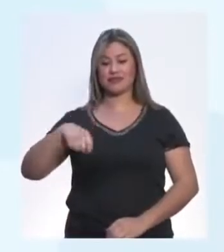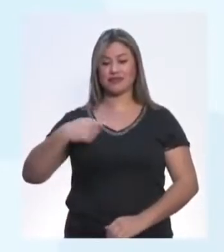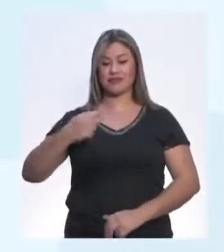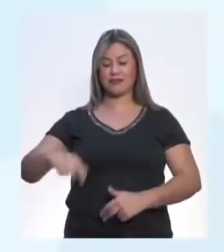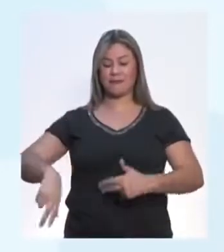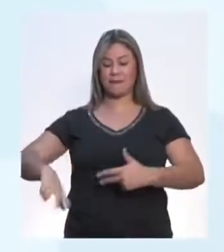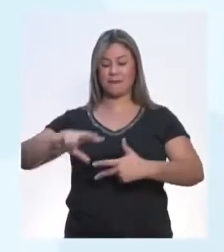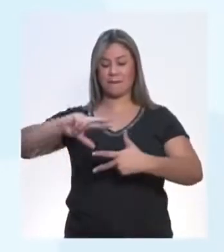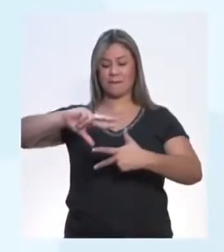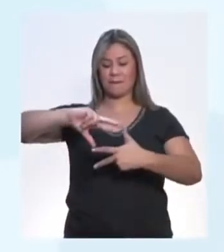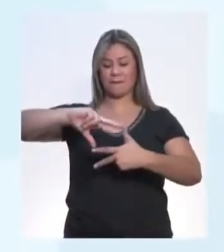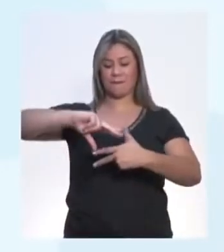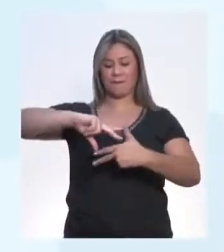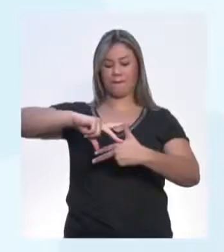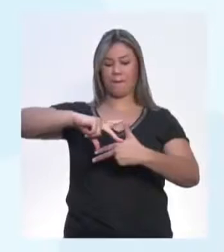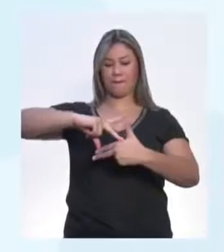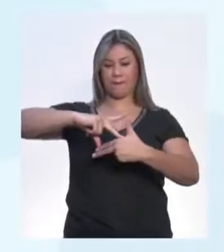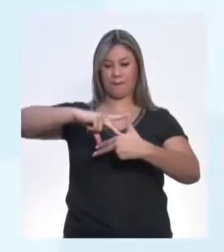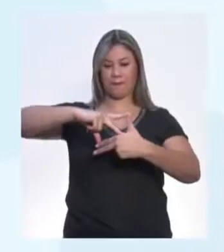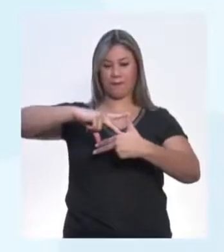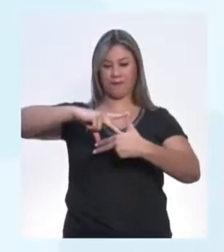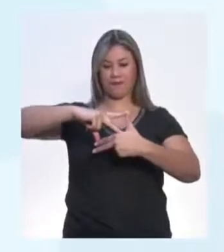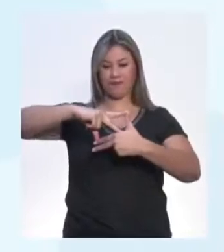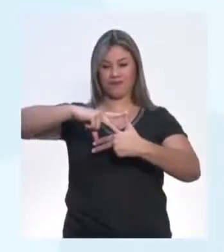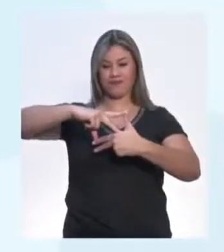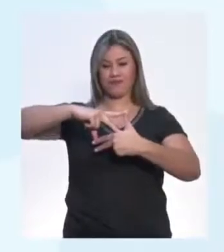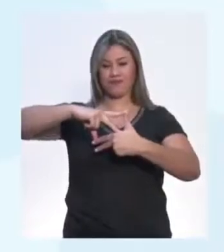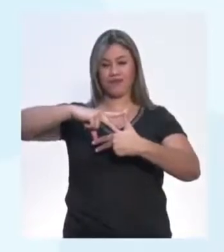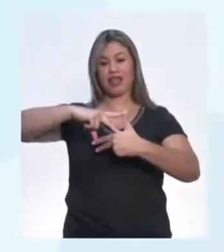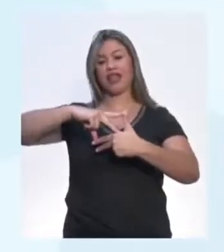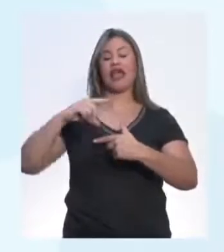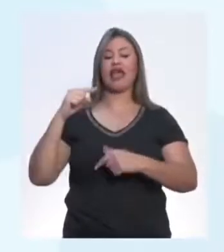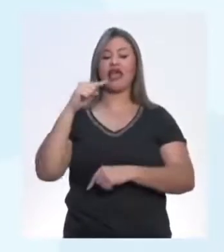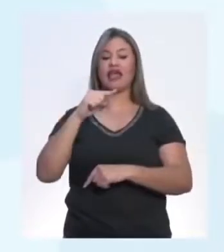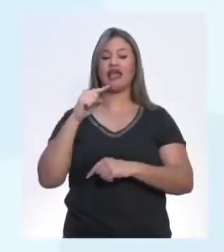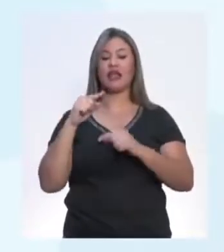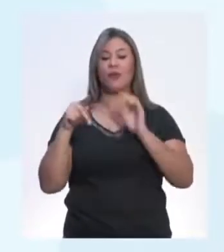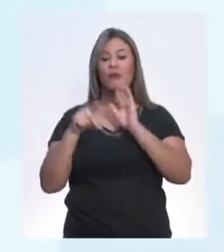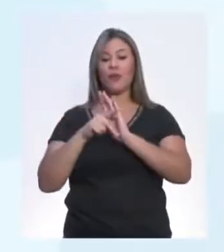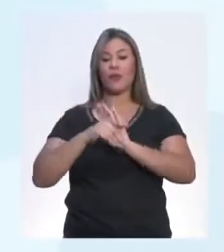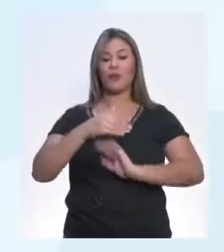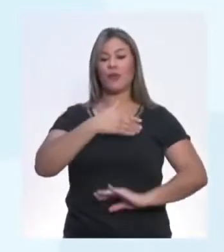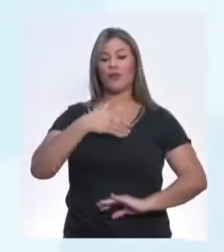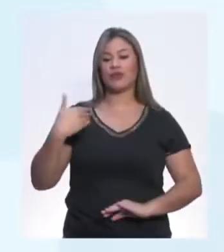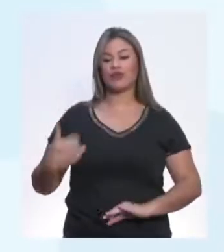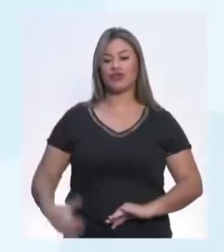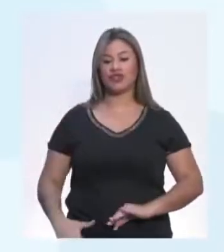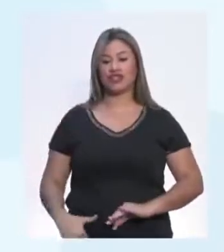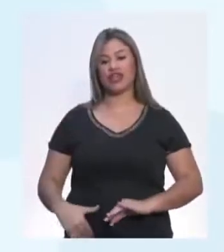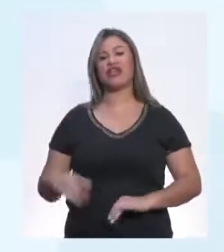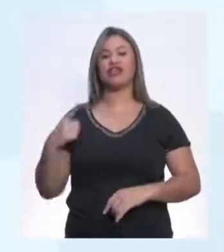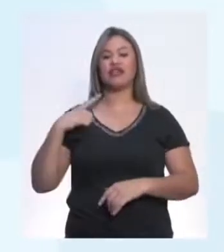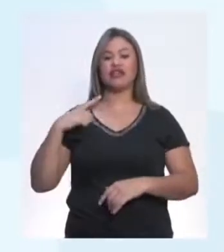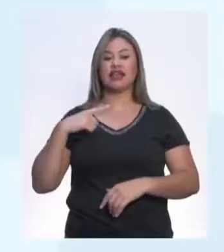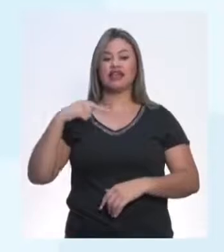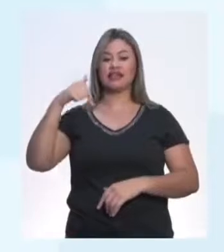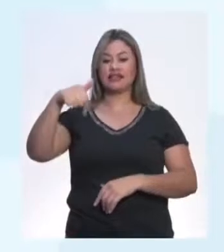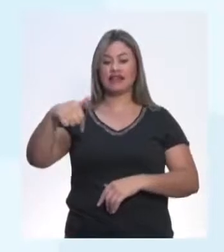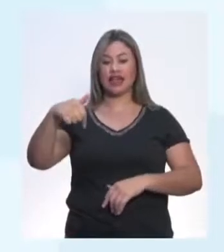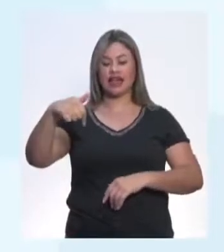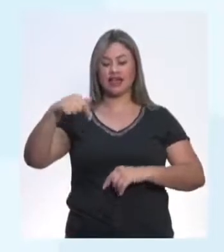chinês, né? Composto por 7 peças, 5 triângulos, um quadrado e um paralelogramo,